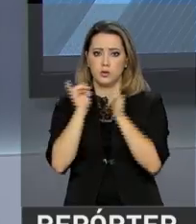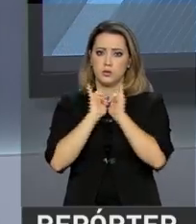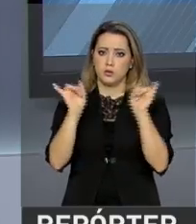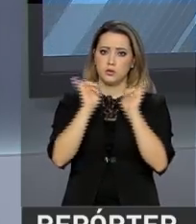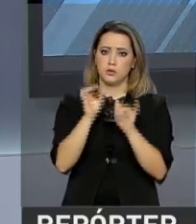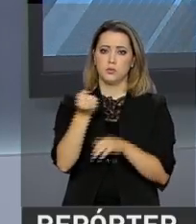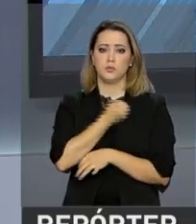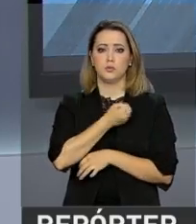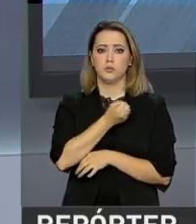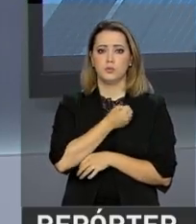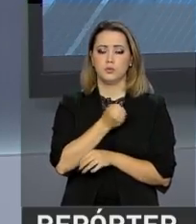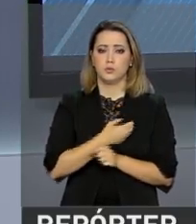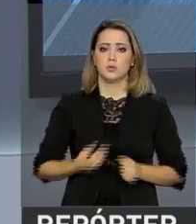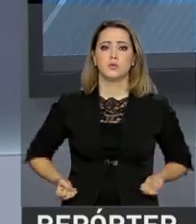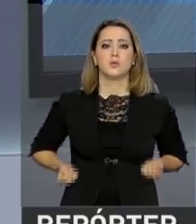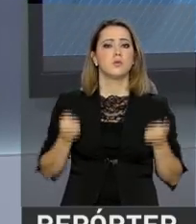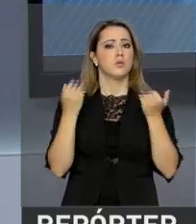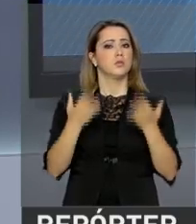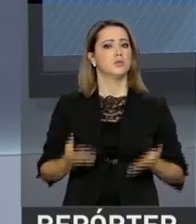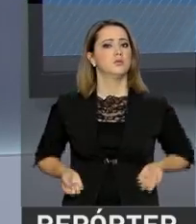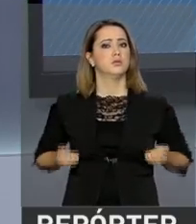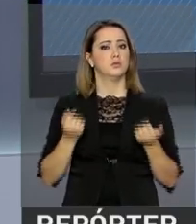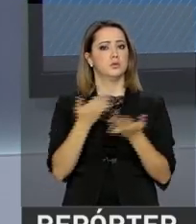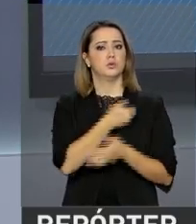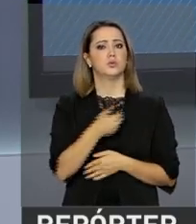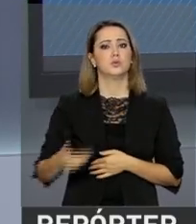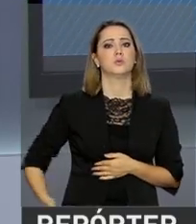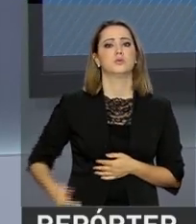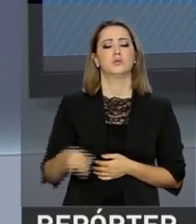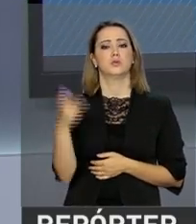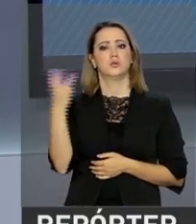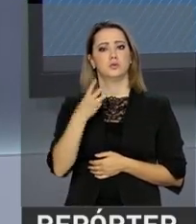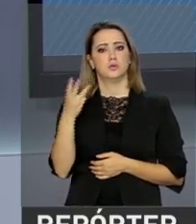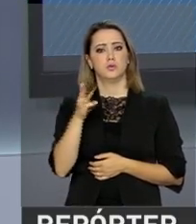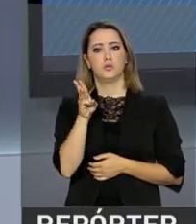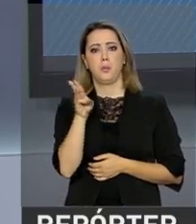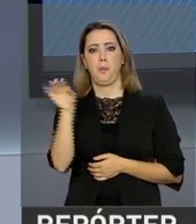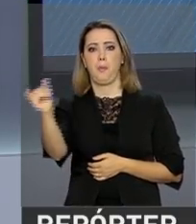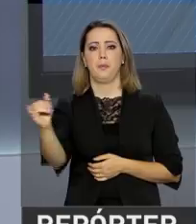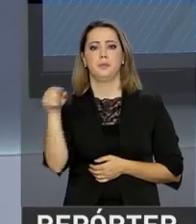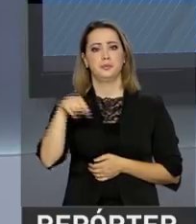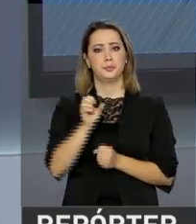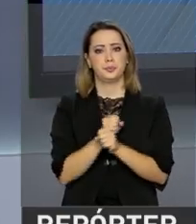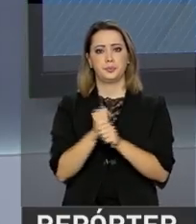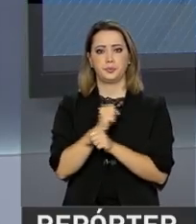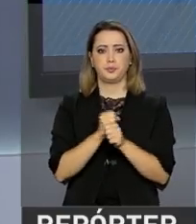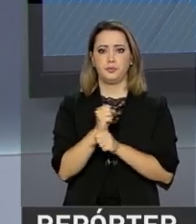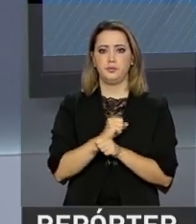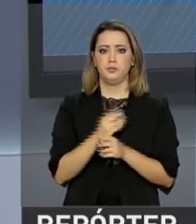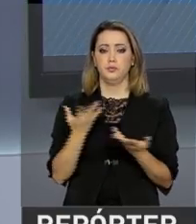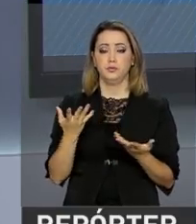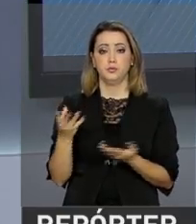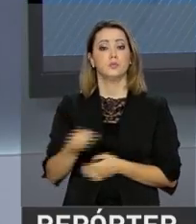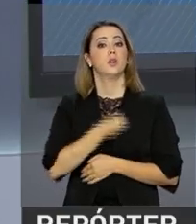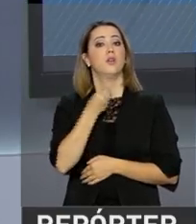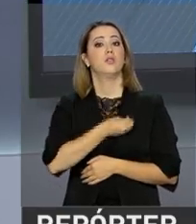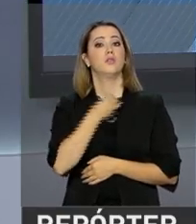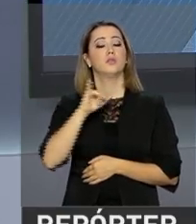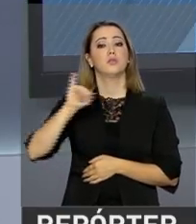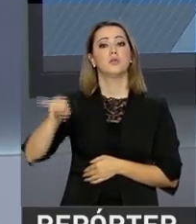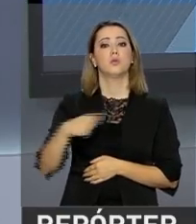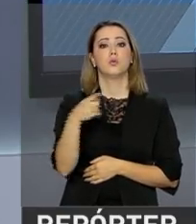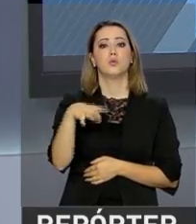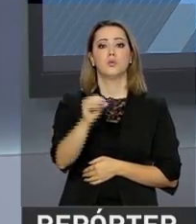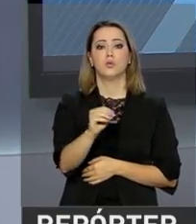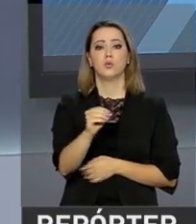divulgar dados sobre as despesas primárias do governo no terceiro bimestre deste ano. Ao vivo, o